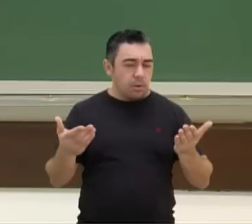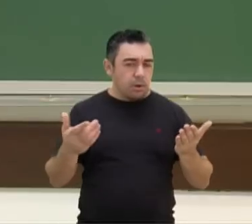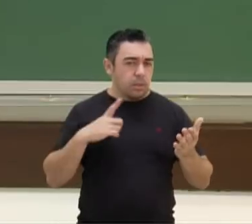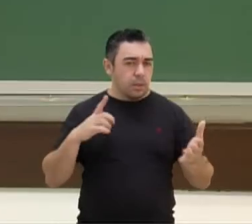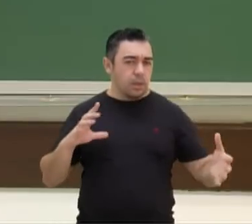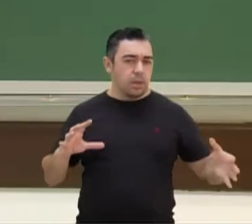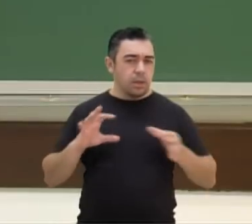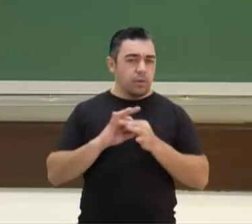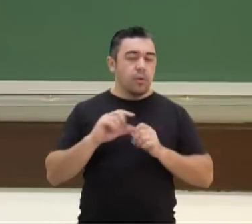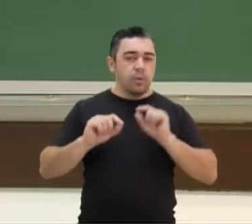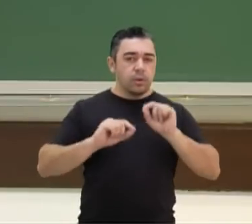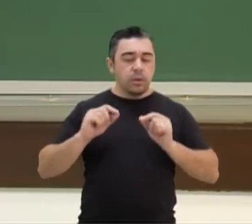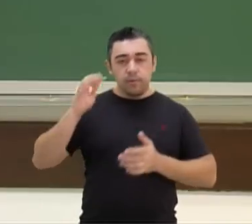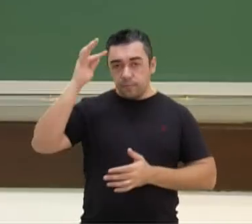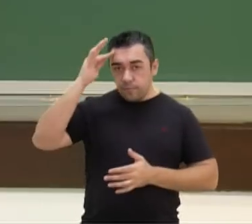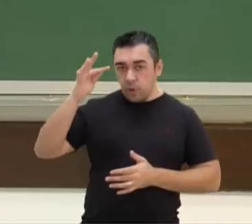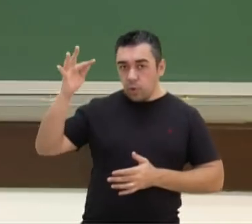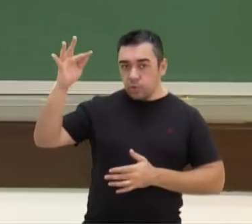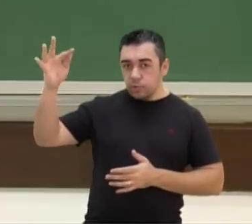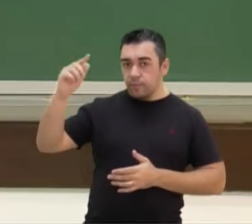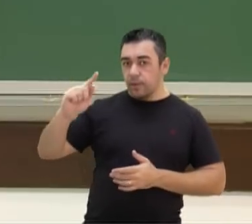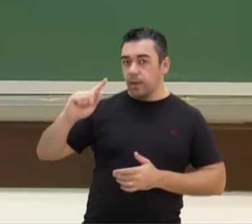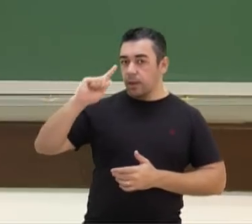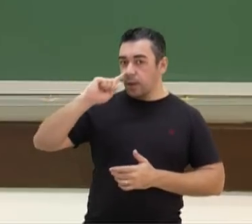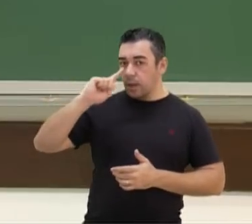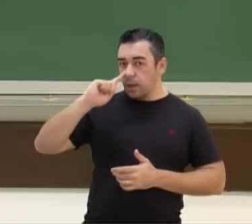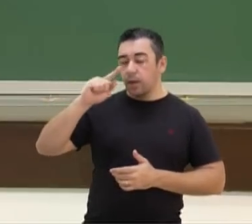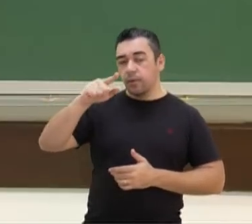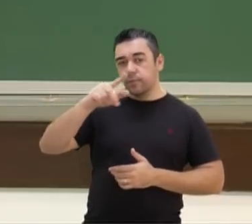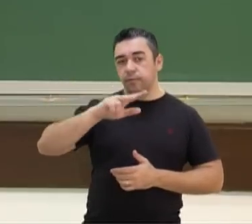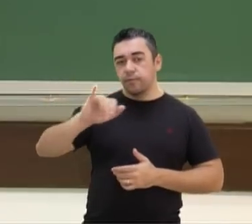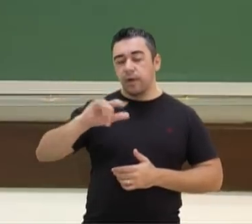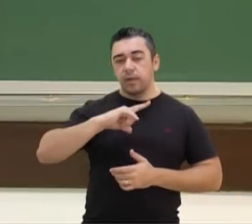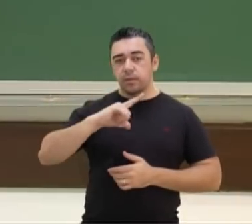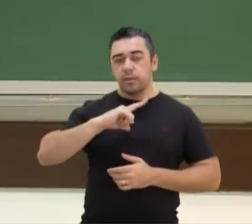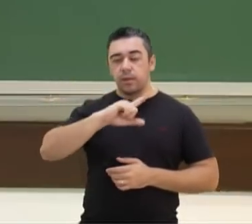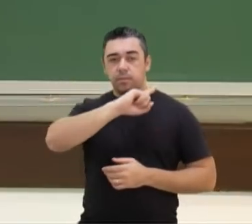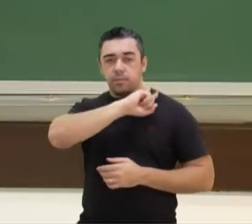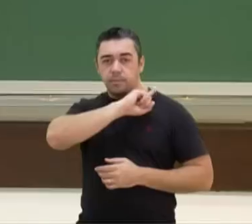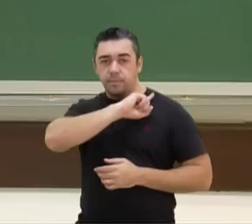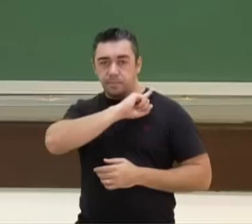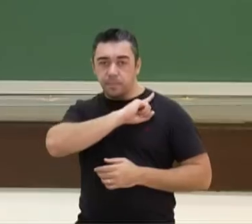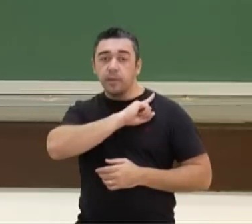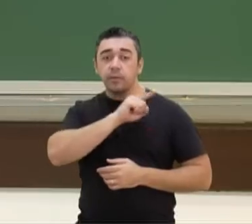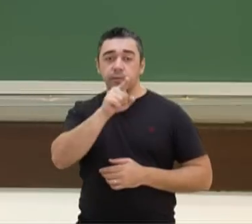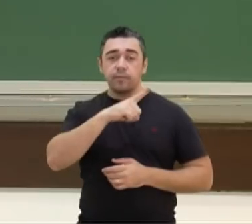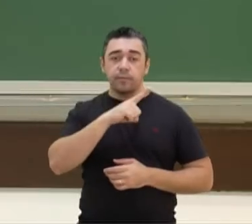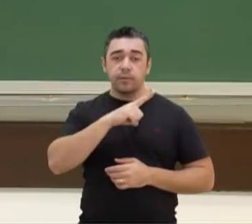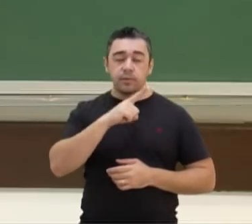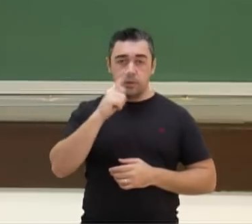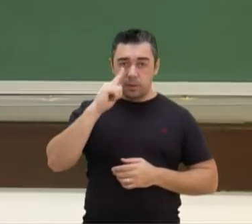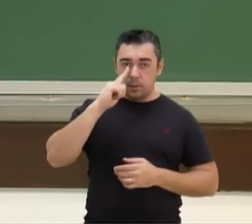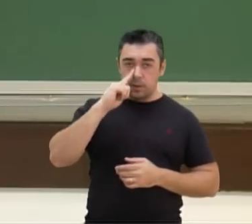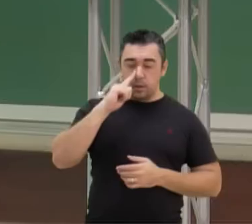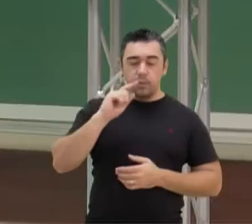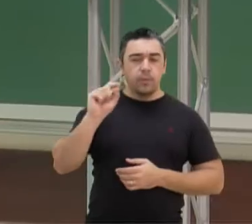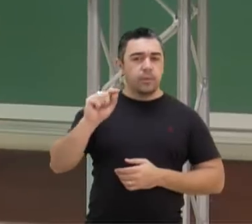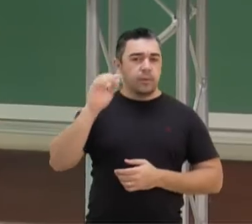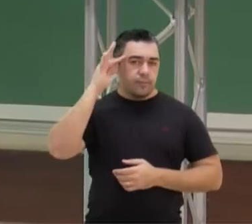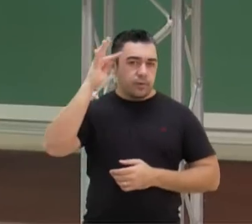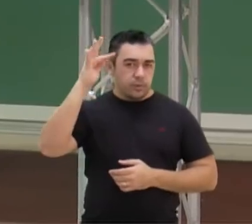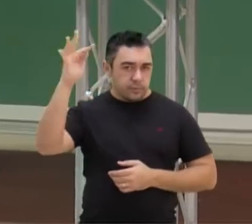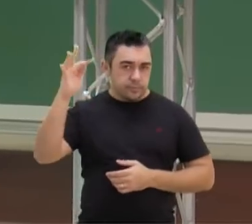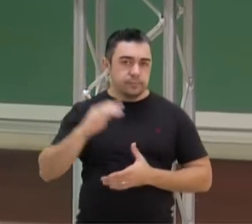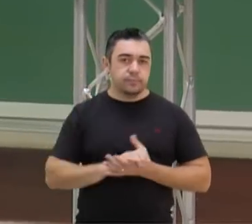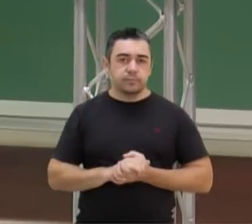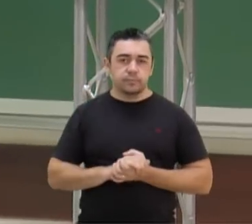a filosofia grega. Vocês ainda não tiveram, vão ter no ensino médio filosofia, mas já devem saber alguma coisa. Filosofia,